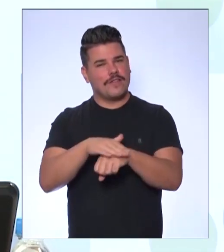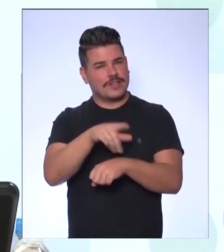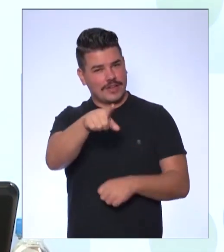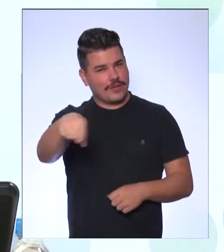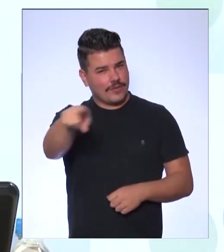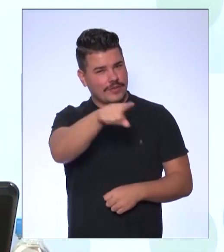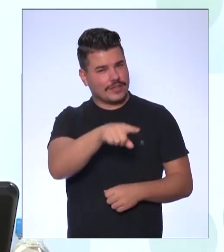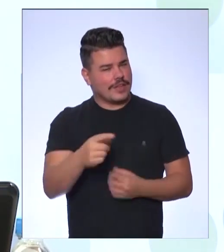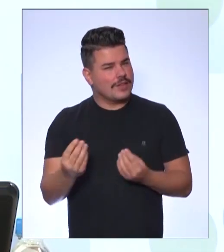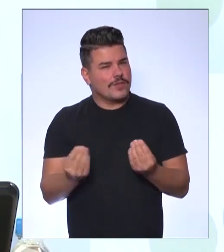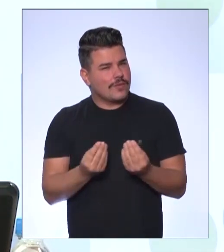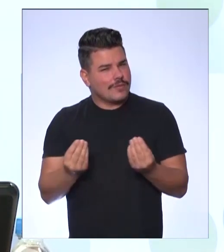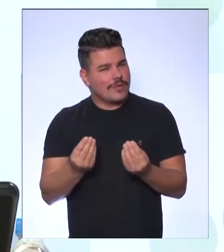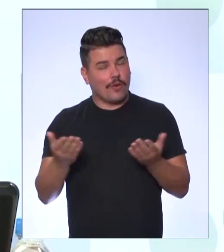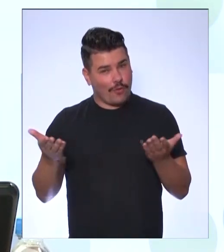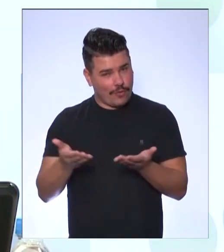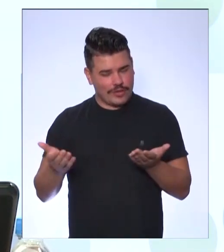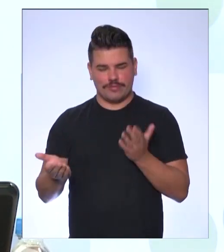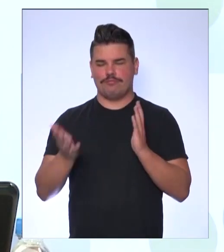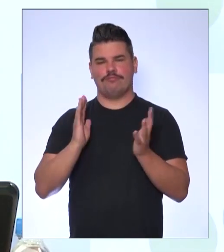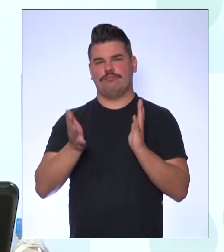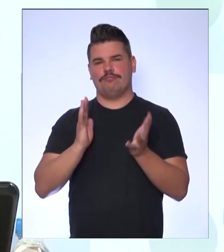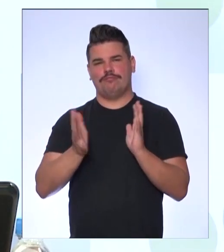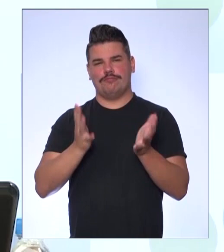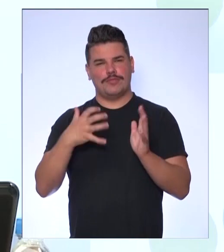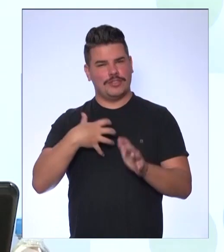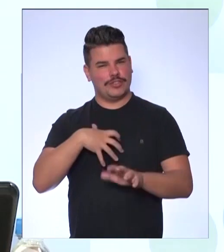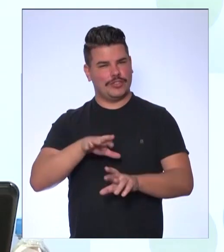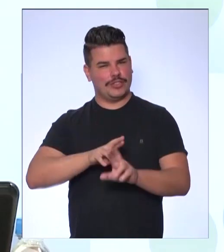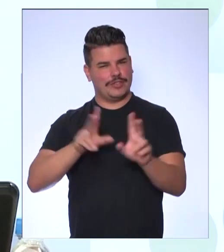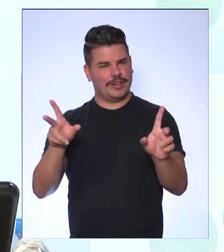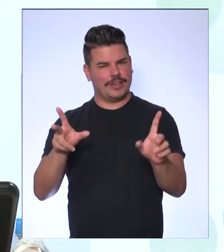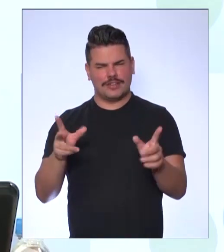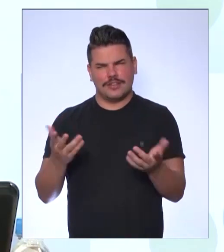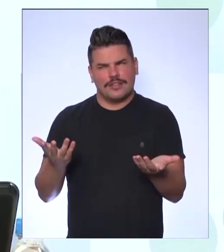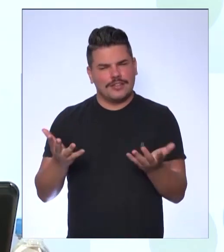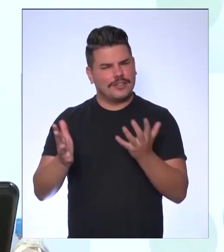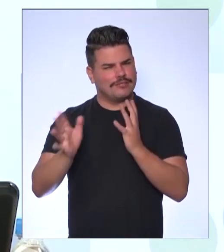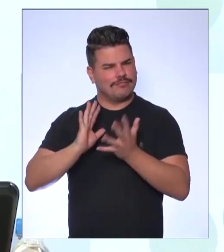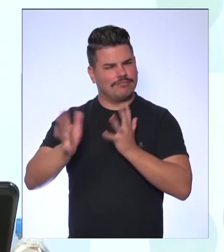forma diferente. E vou dizer assim,